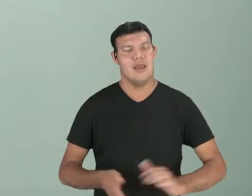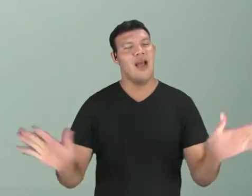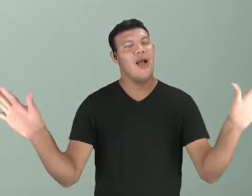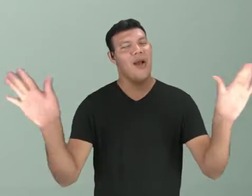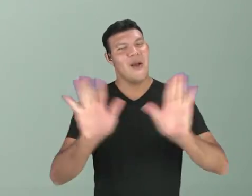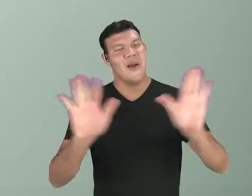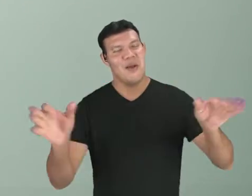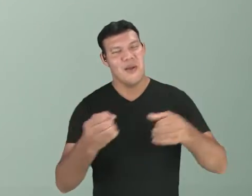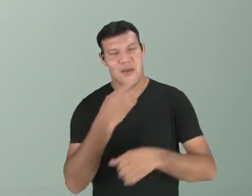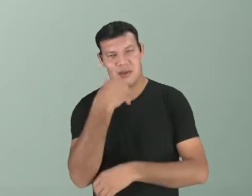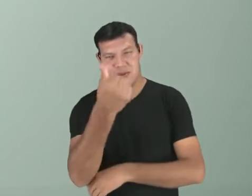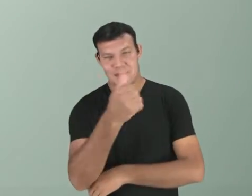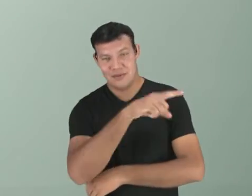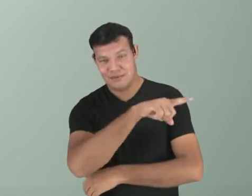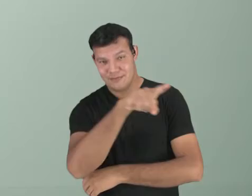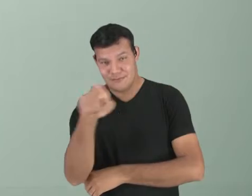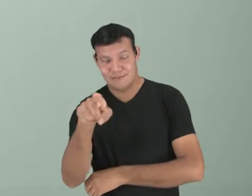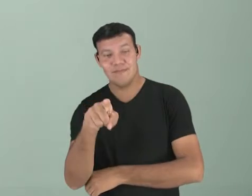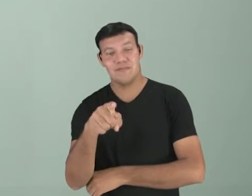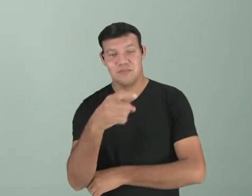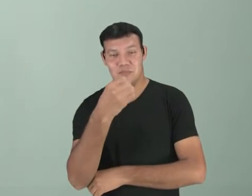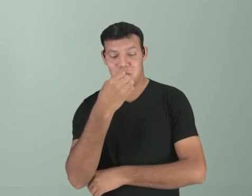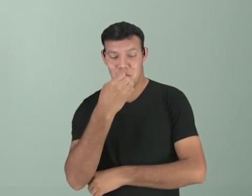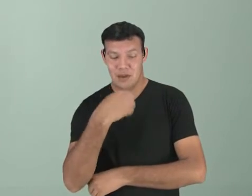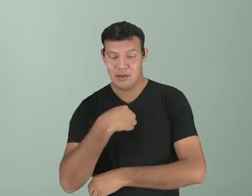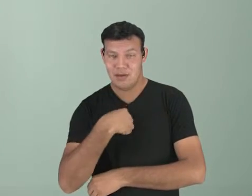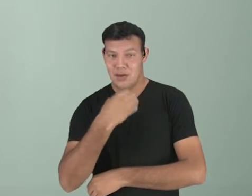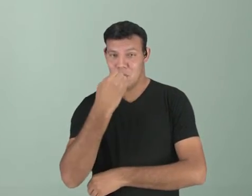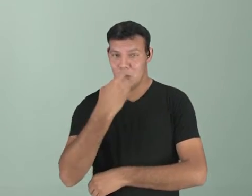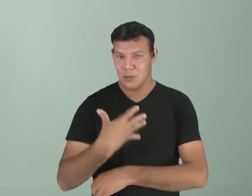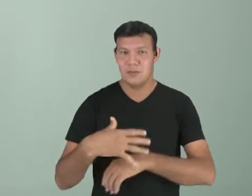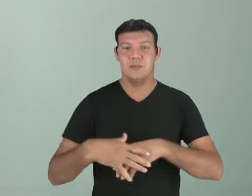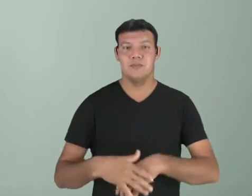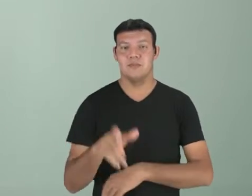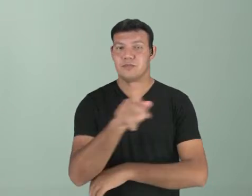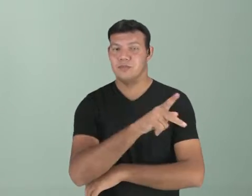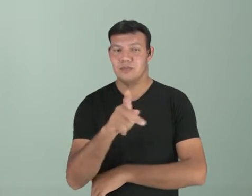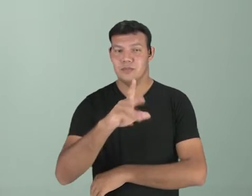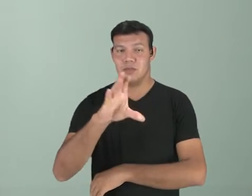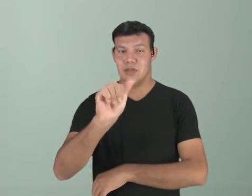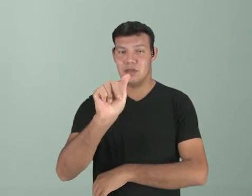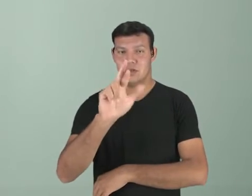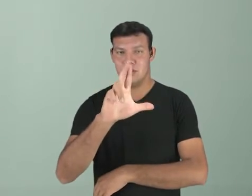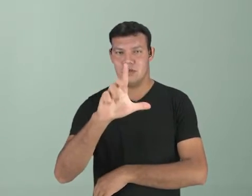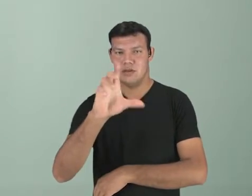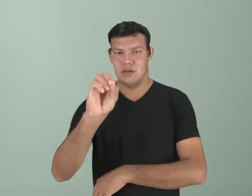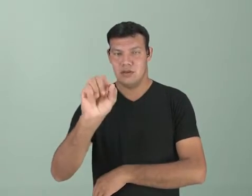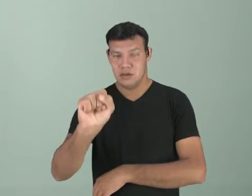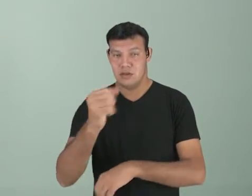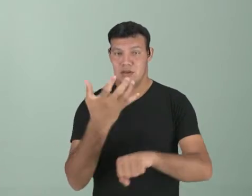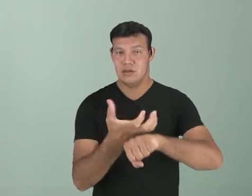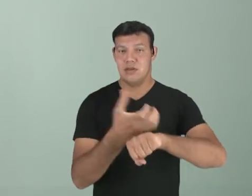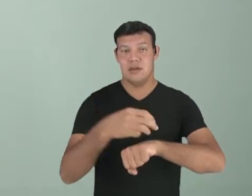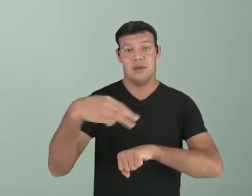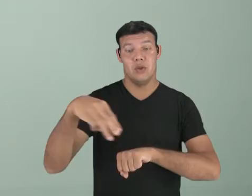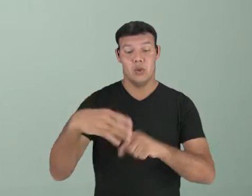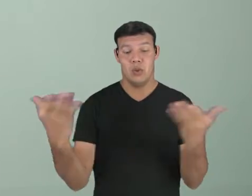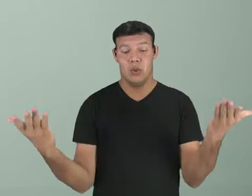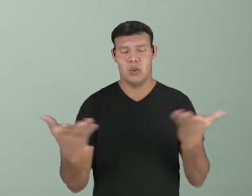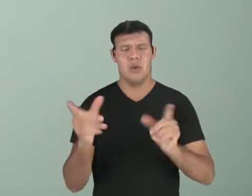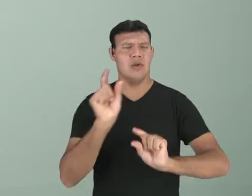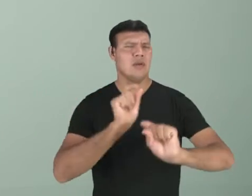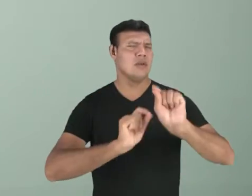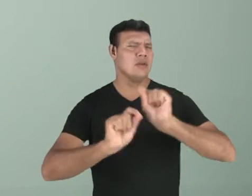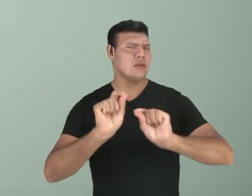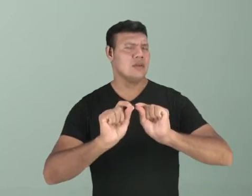o Olá tudo bom com vocês Tudo bom comigo eu sou o Carlos professor de matemática e hoje a gente vai